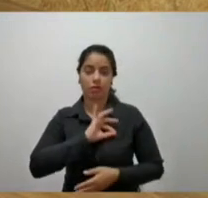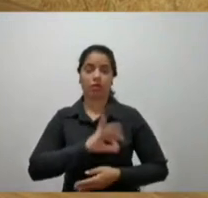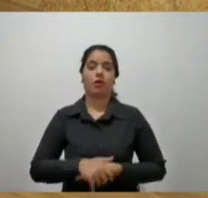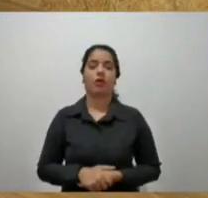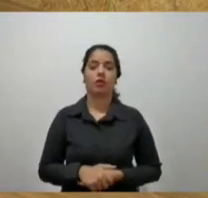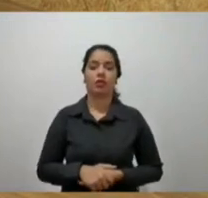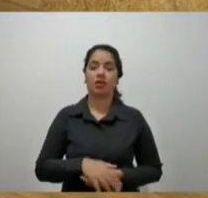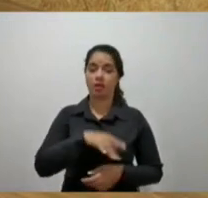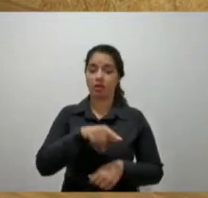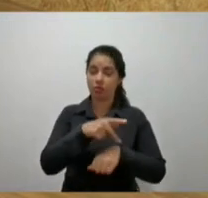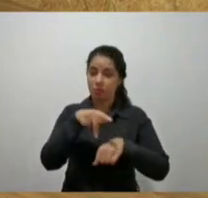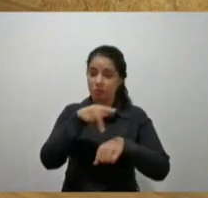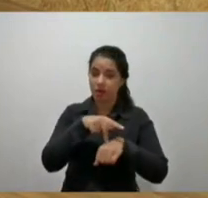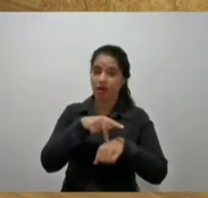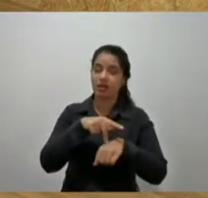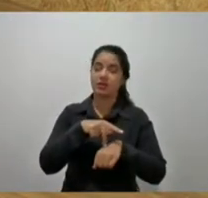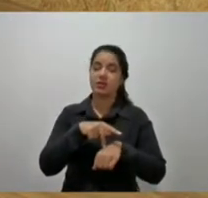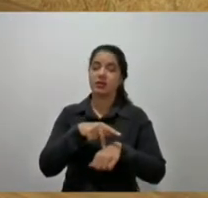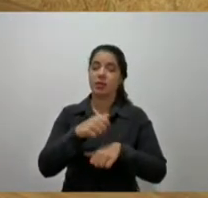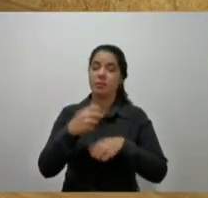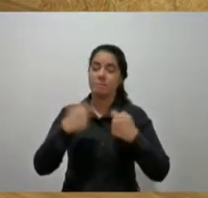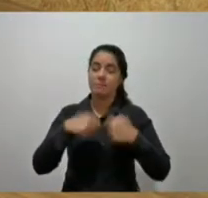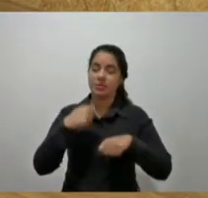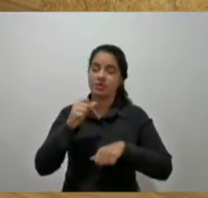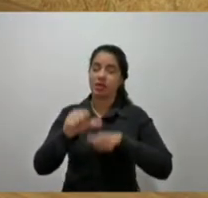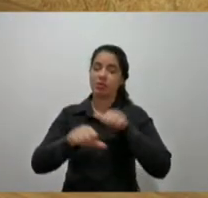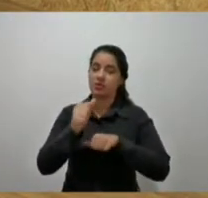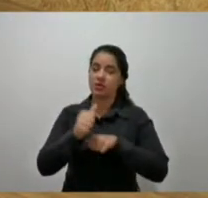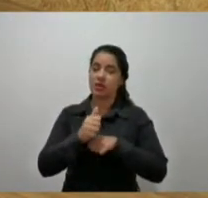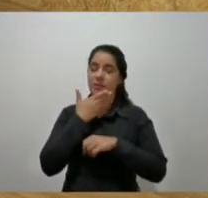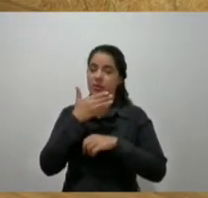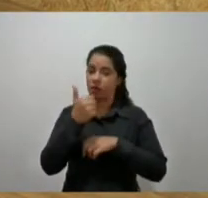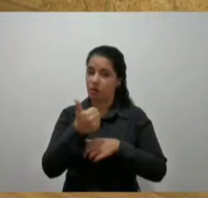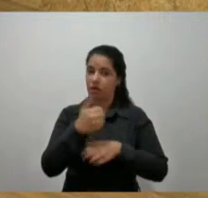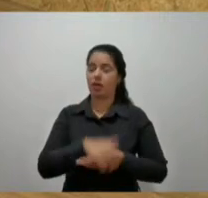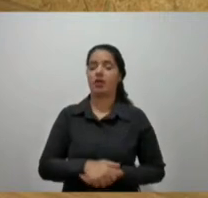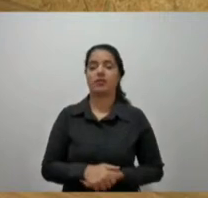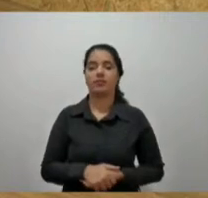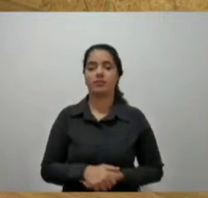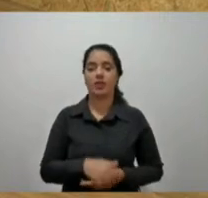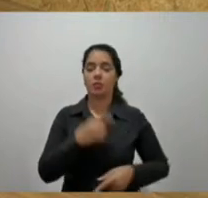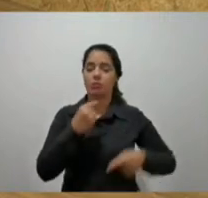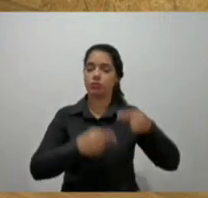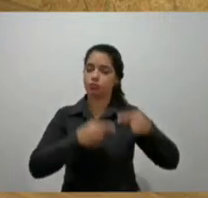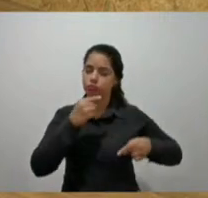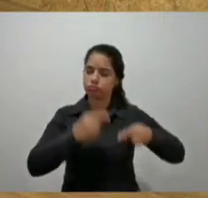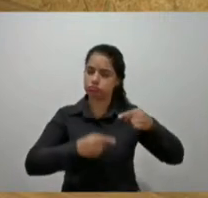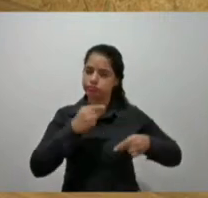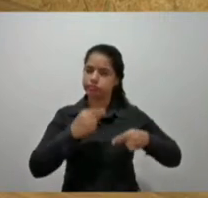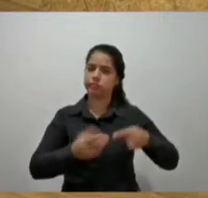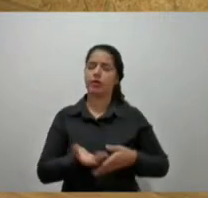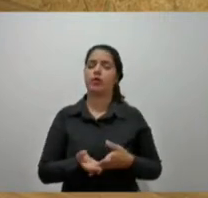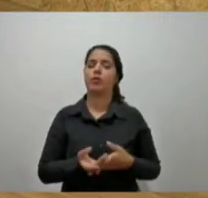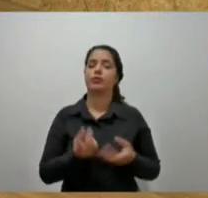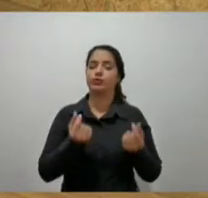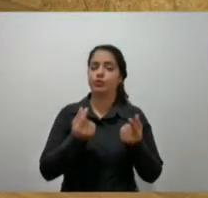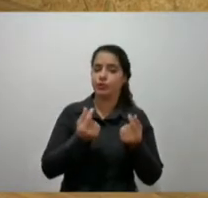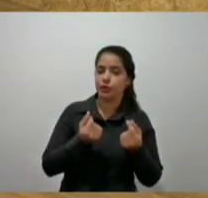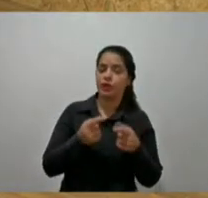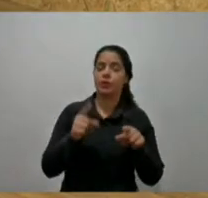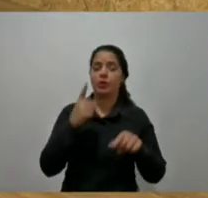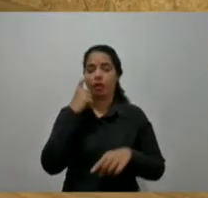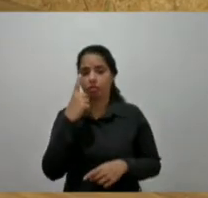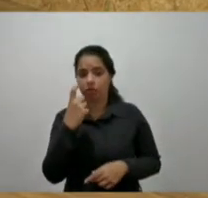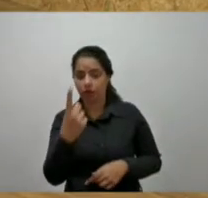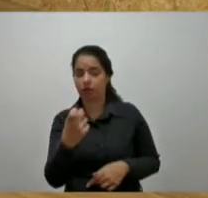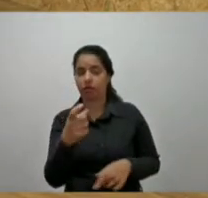Então, assim, tudo isso está em discussão. Lógico que não é uma discussão simples, porque envolve não só muito dinheiro, mas muitos interesses, mas